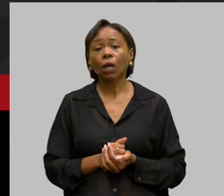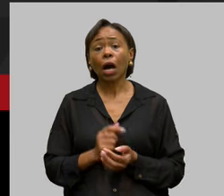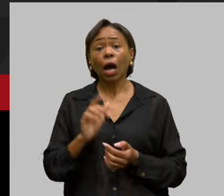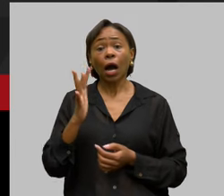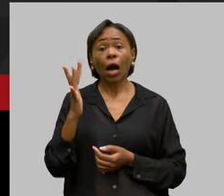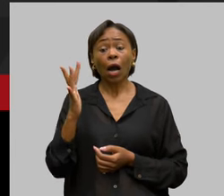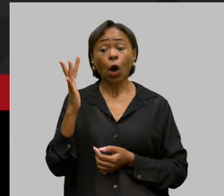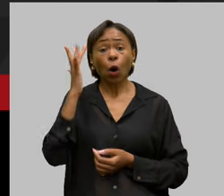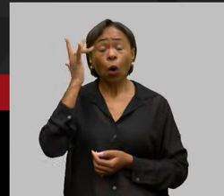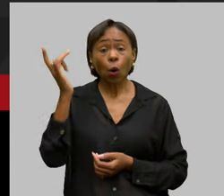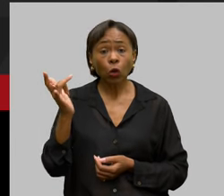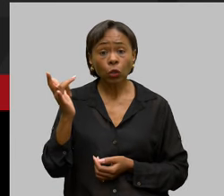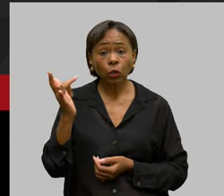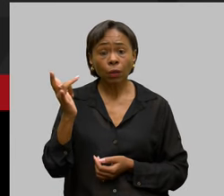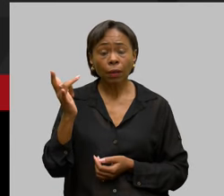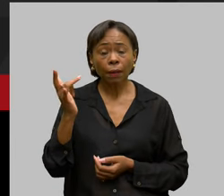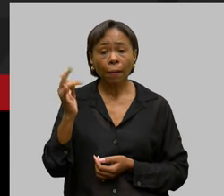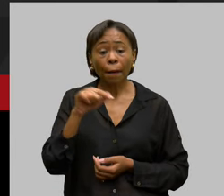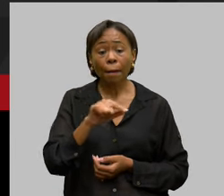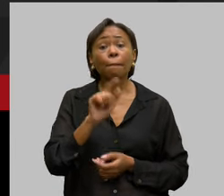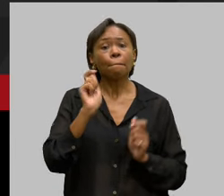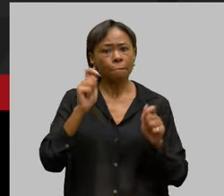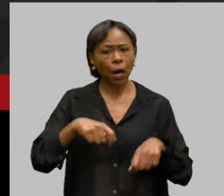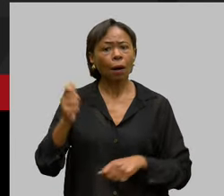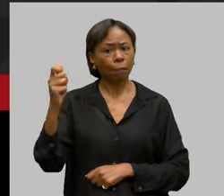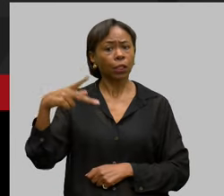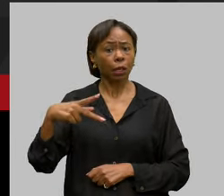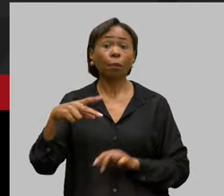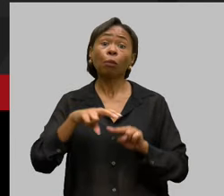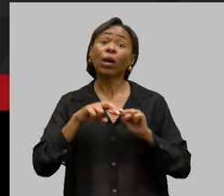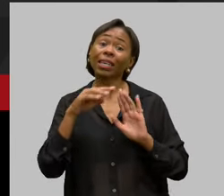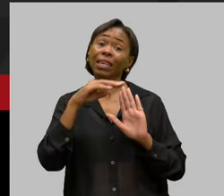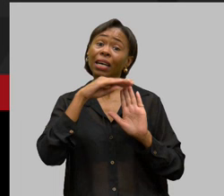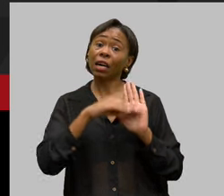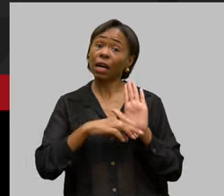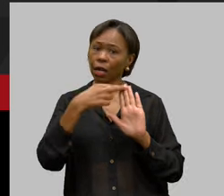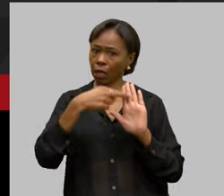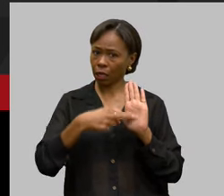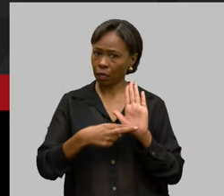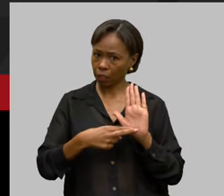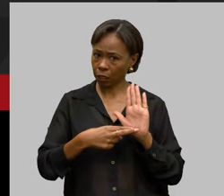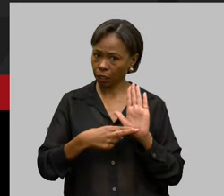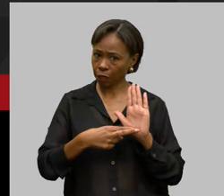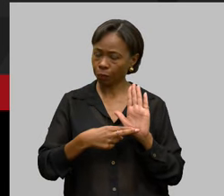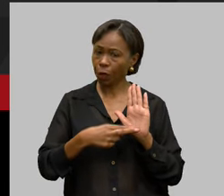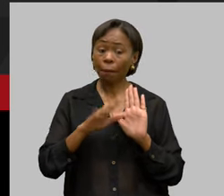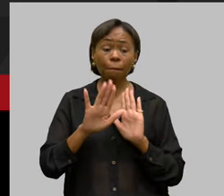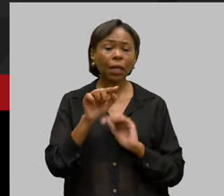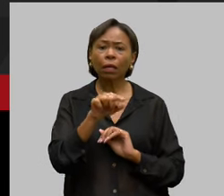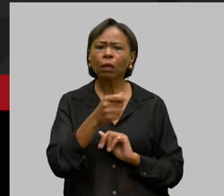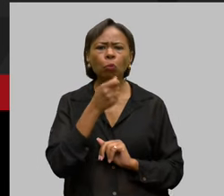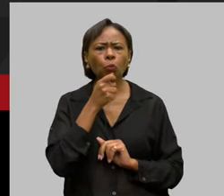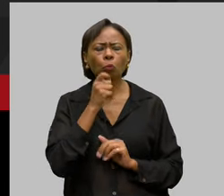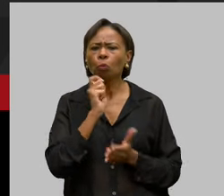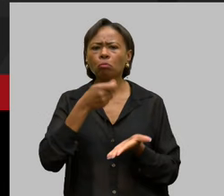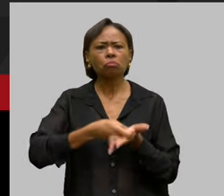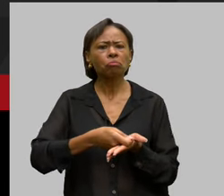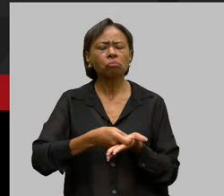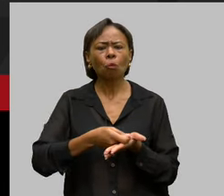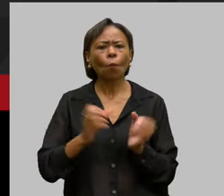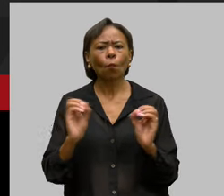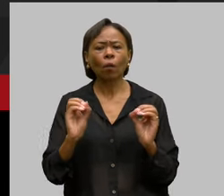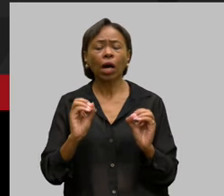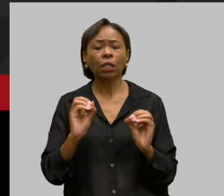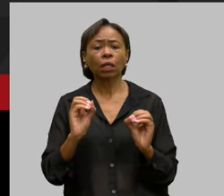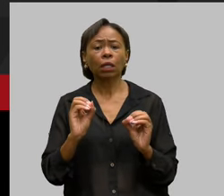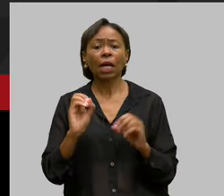aposentar pelas regras de Então mas ele Nunca havia feito contribuições Quando eu digo ele eu digo ele e ente federativo é claro nemum ente